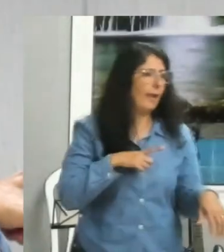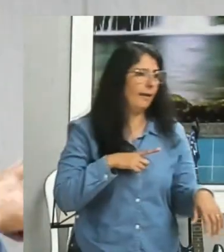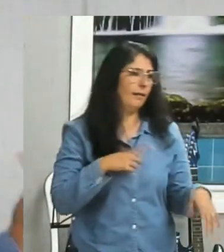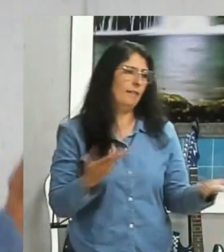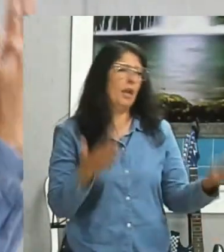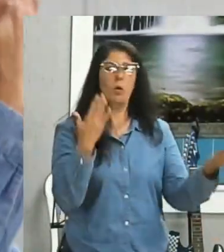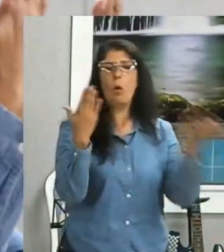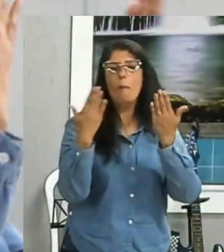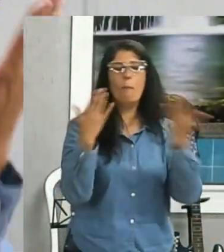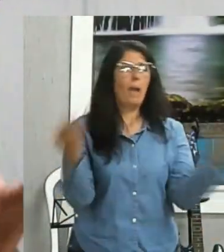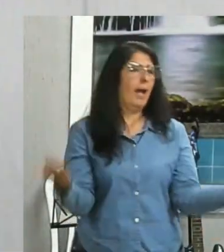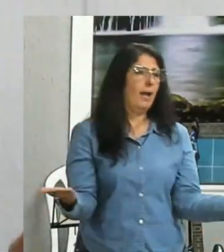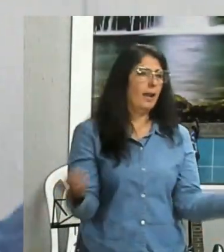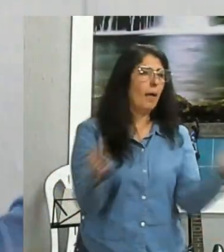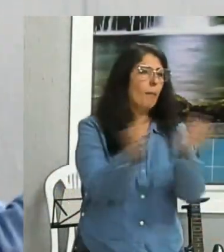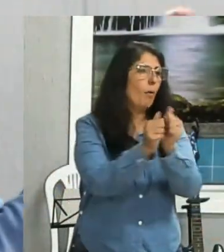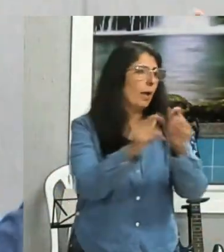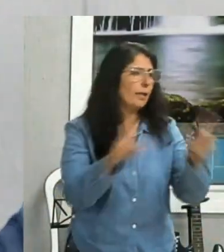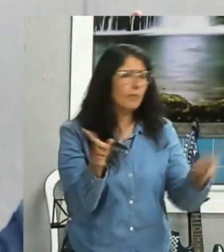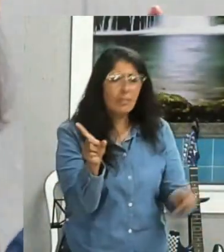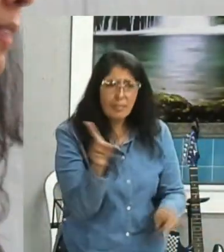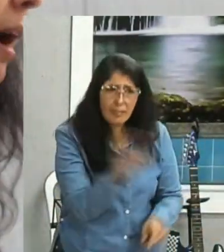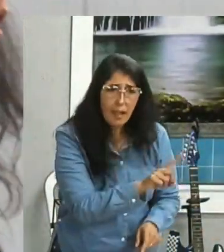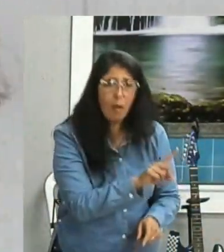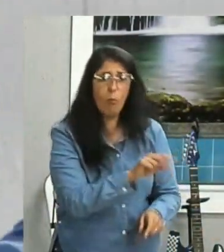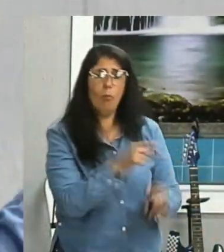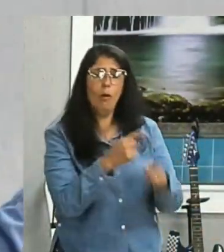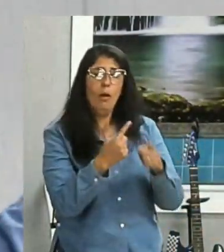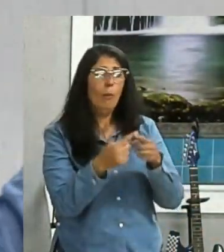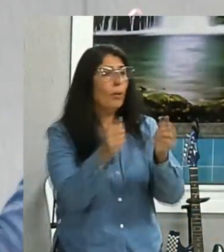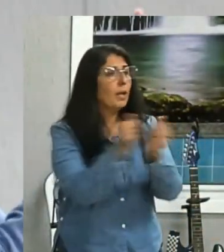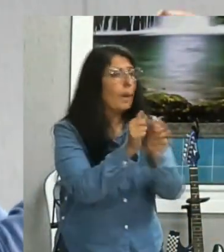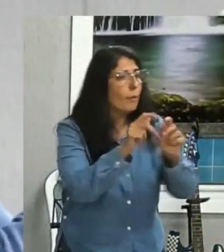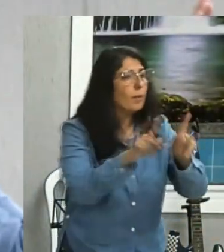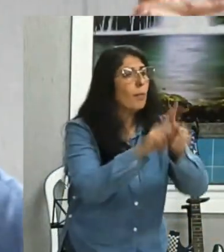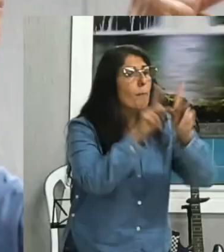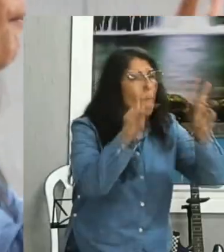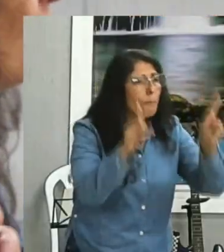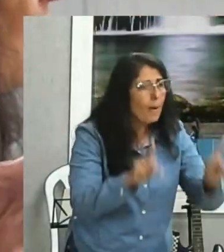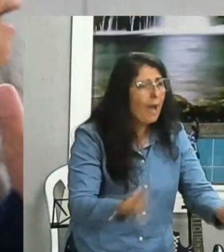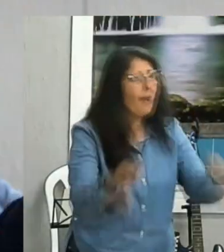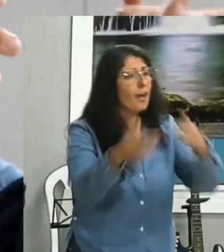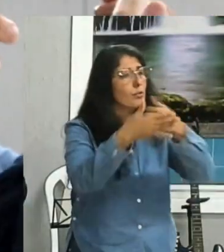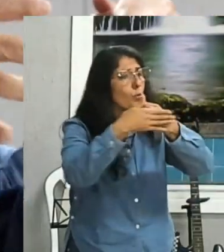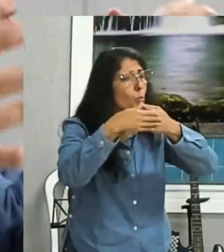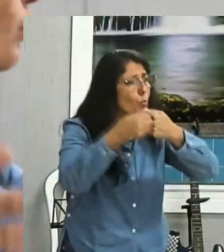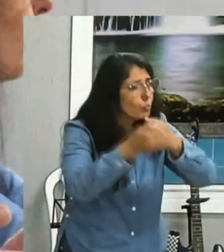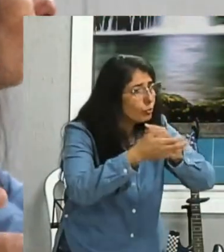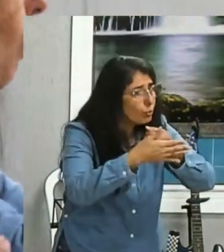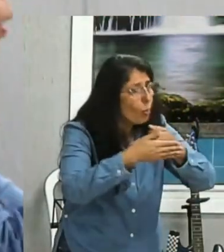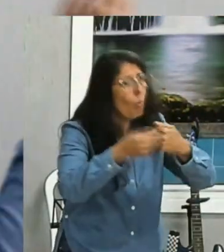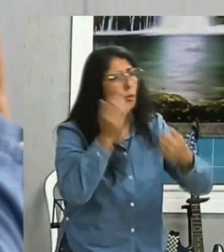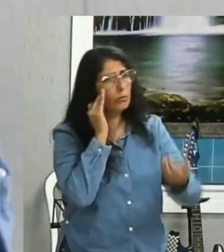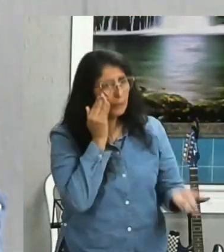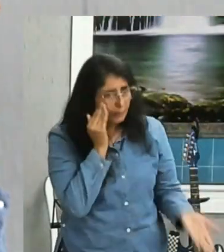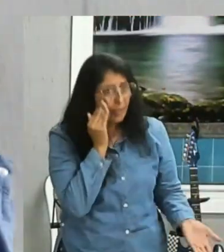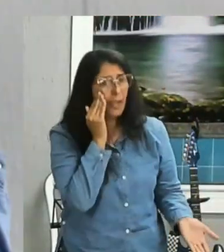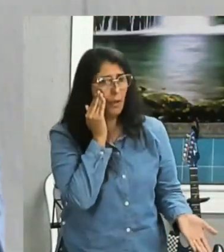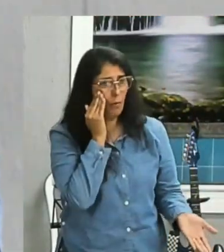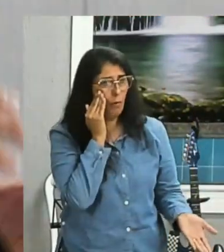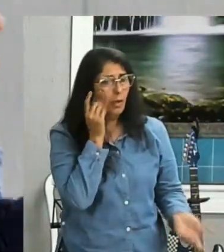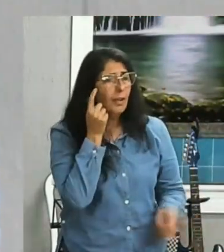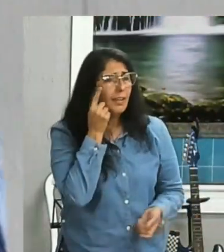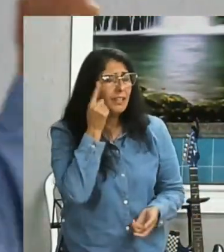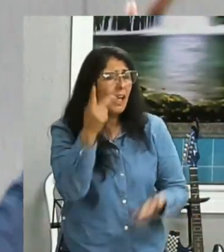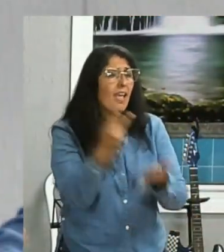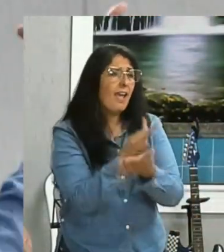filme pós-apocalíptico, né? Numa realidade pós-apocalíptica. Então, é vendida muito essa ideia de coisas